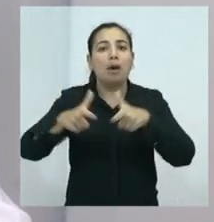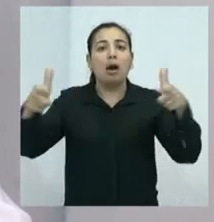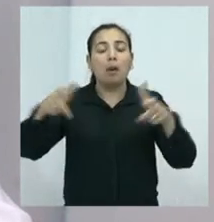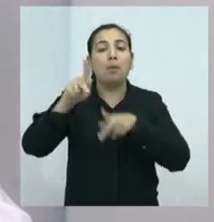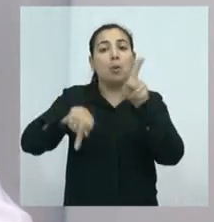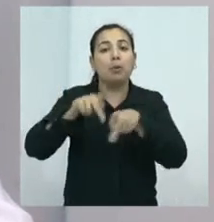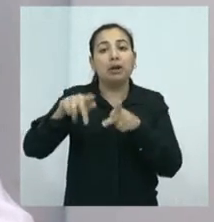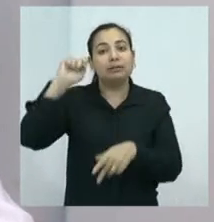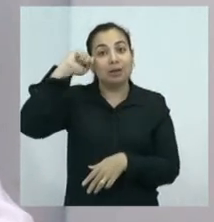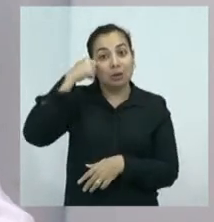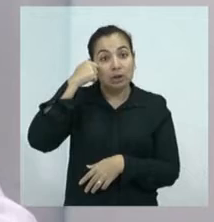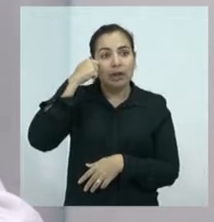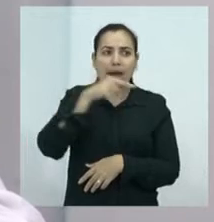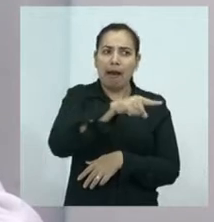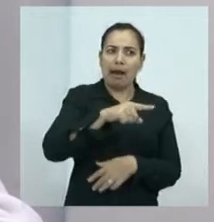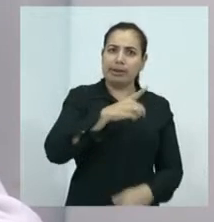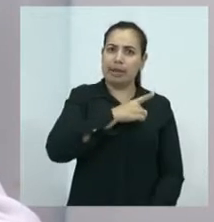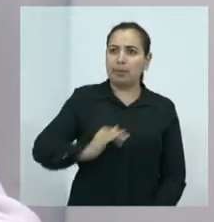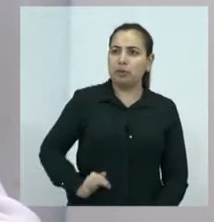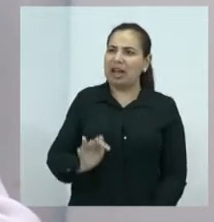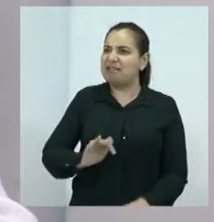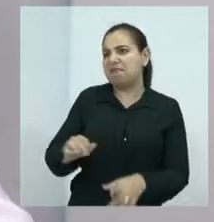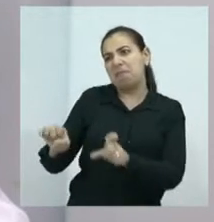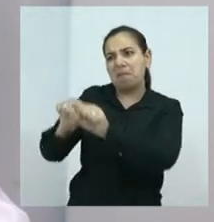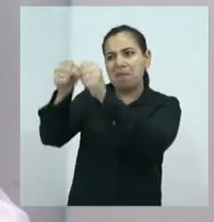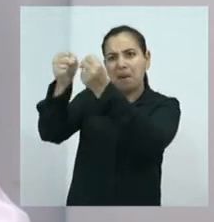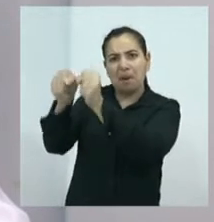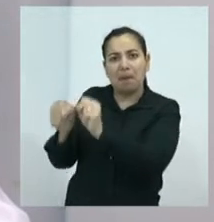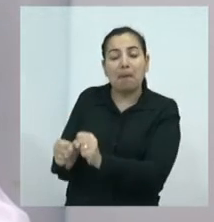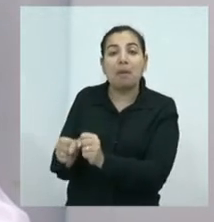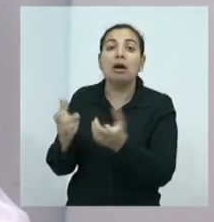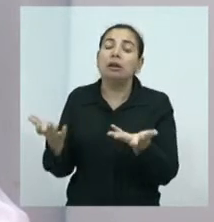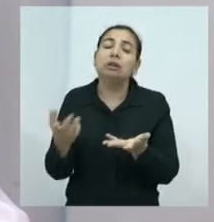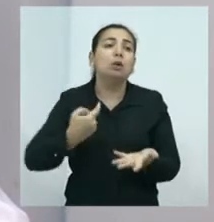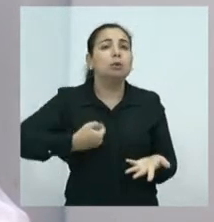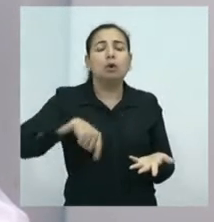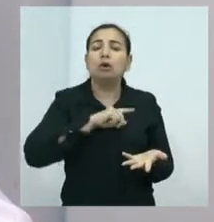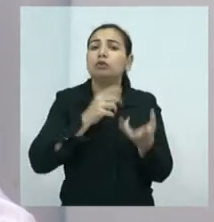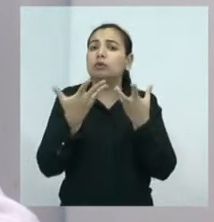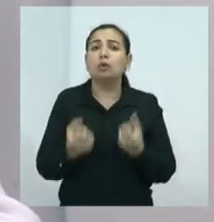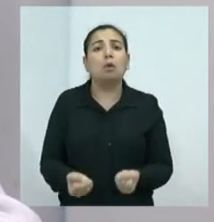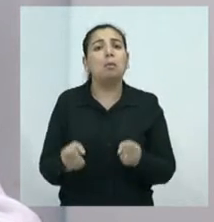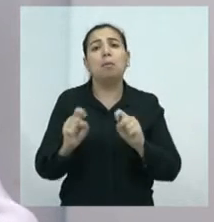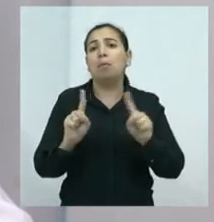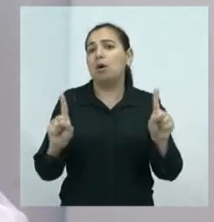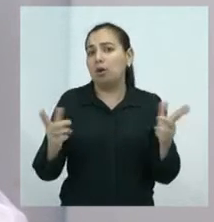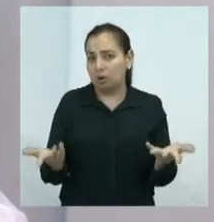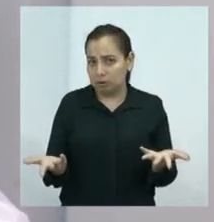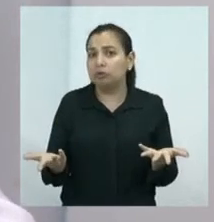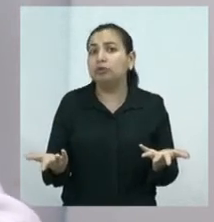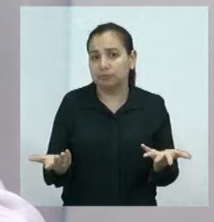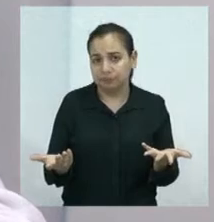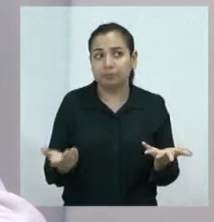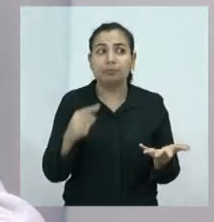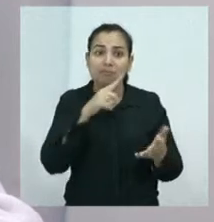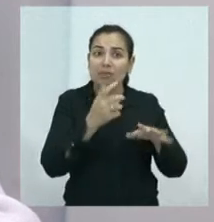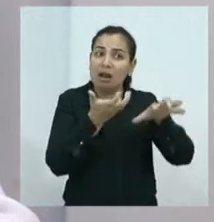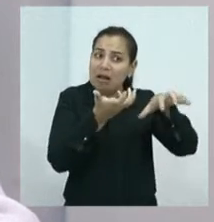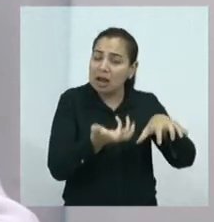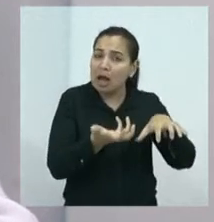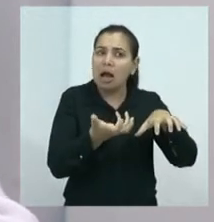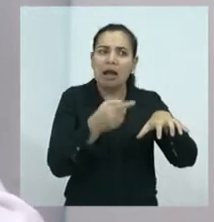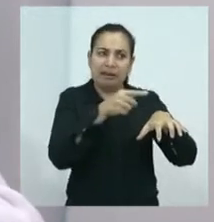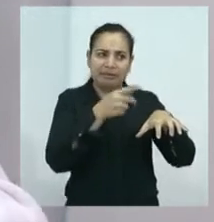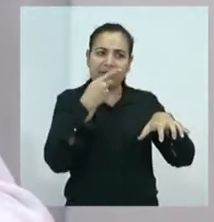de prática, de atitudes é que nós devemos combater. E eu acho que a Câmara, o Congresso Nacional, não pode deixar isso